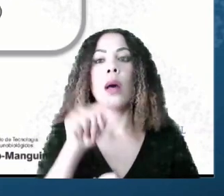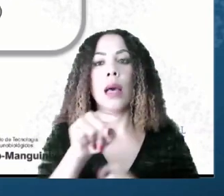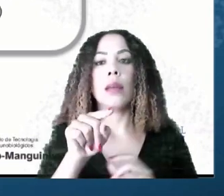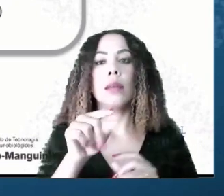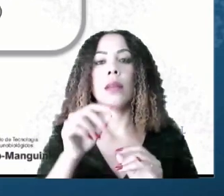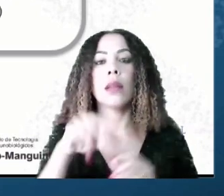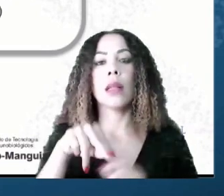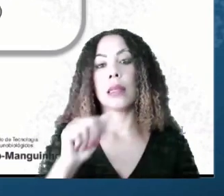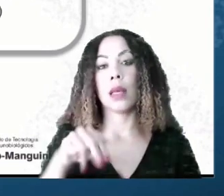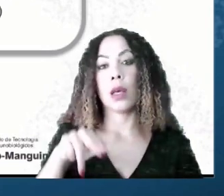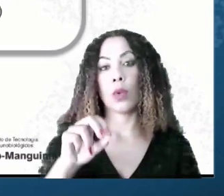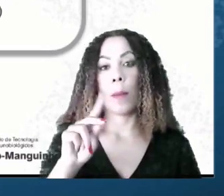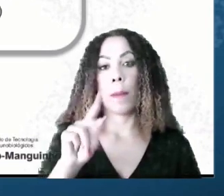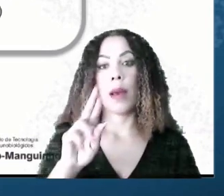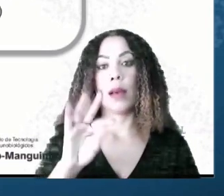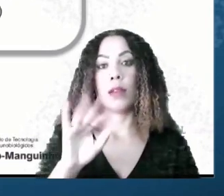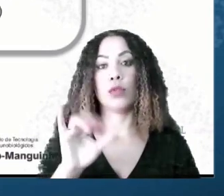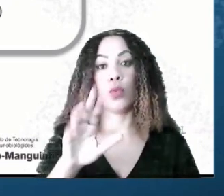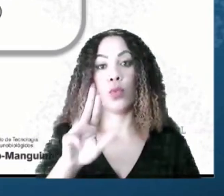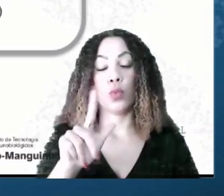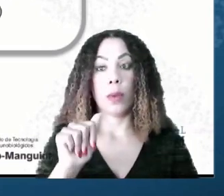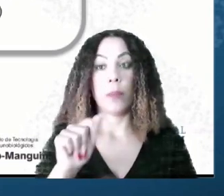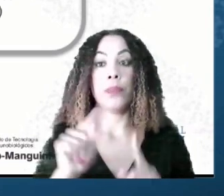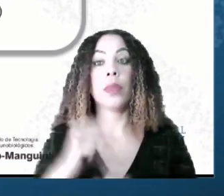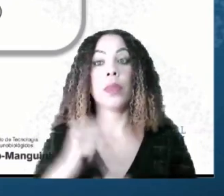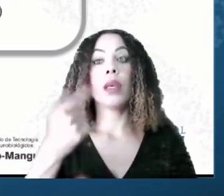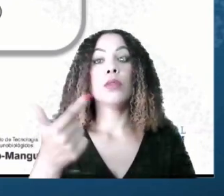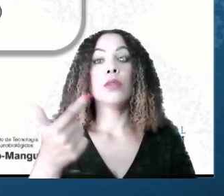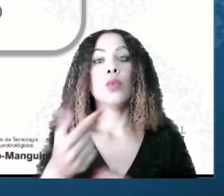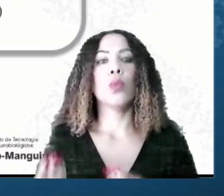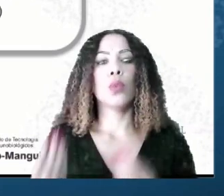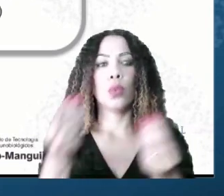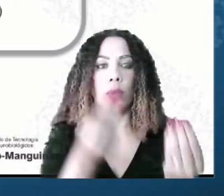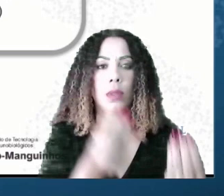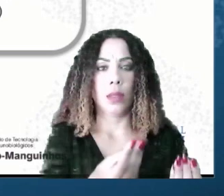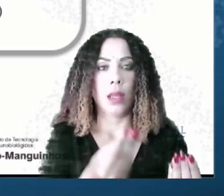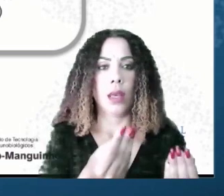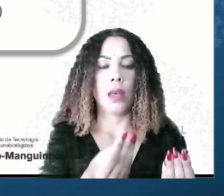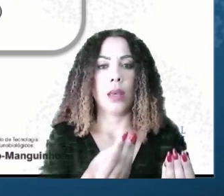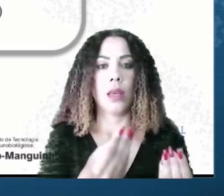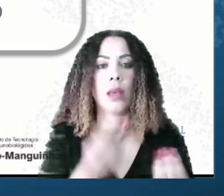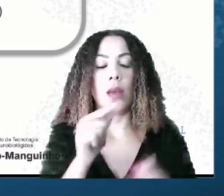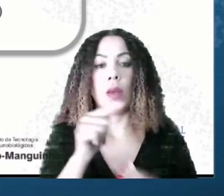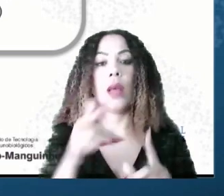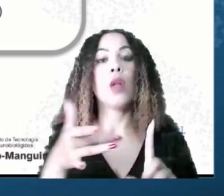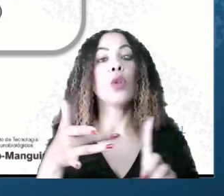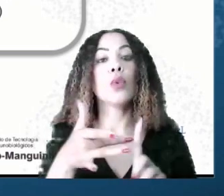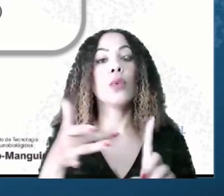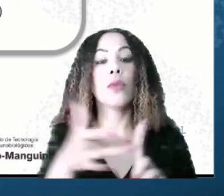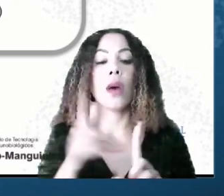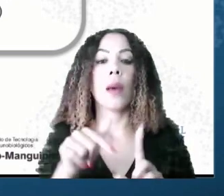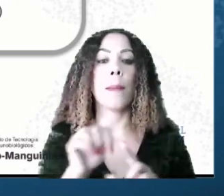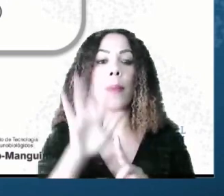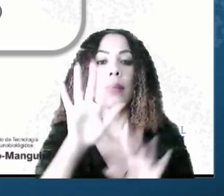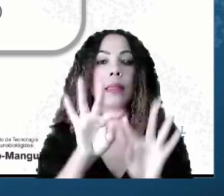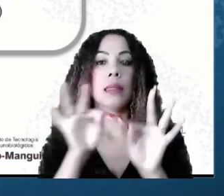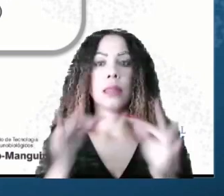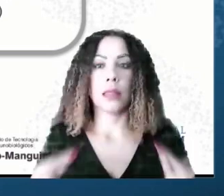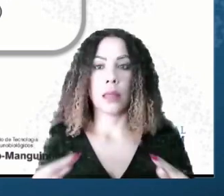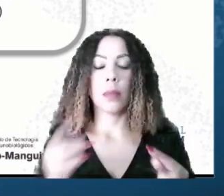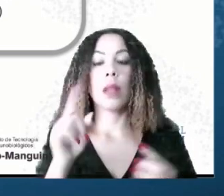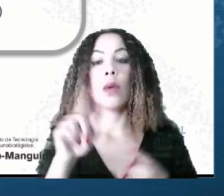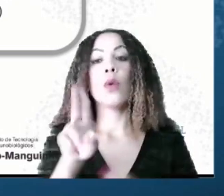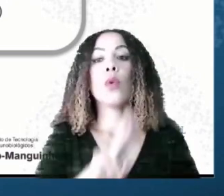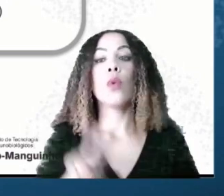de nanopartículas. E segunda entrega do fígado é mais simples, mas é usado